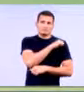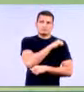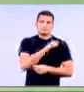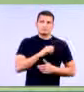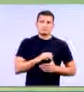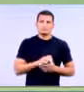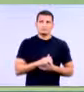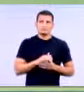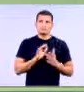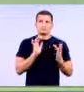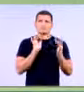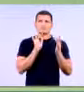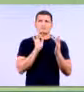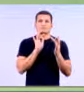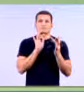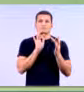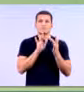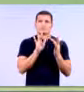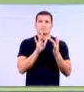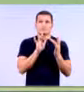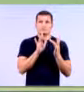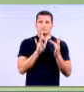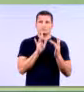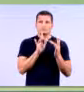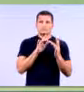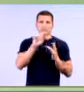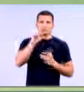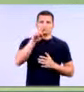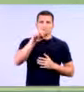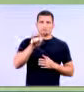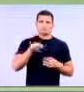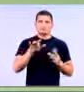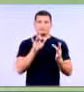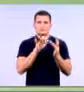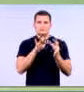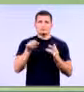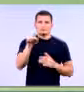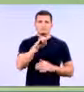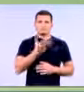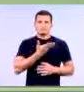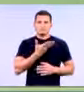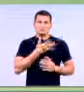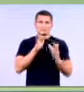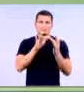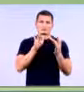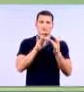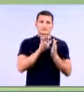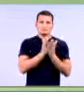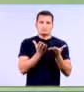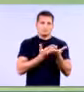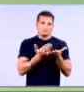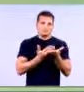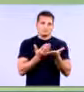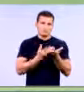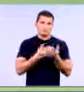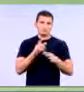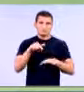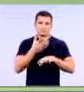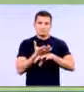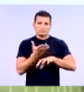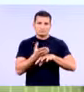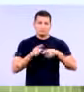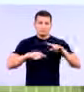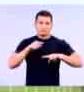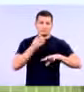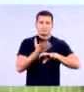no contato com o ambiente virtual, com os seus colegas e no contato com o caderno, com o material da disciplina.